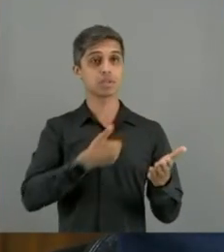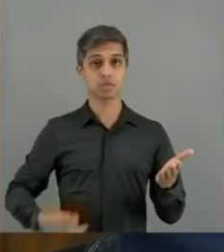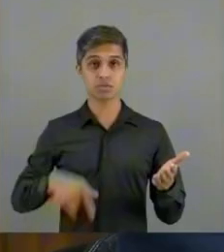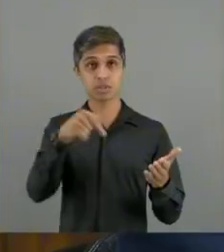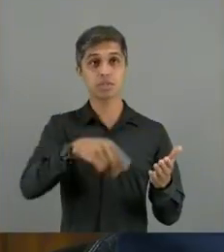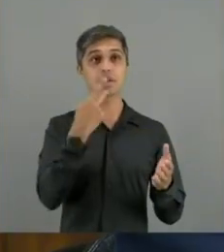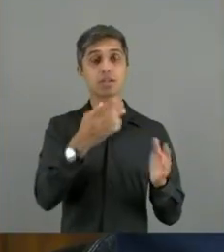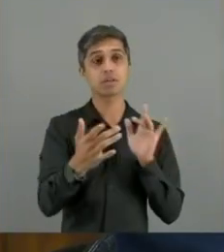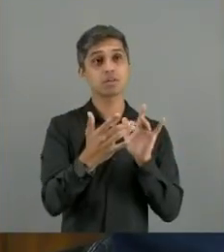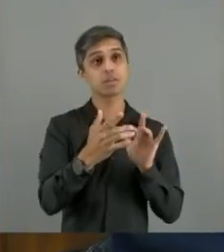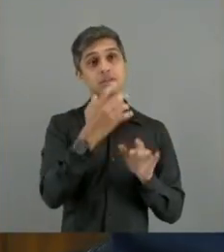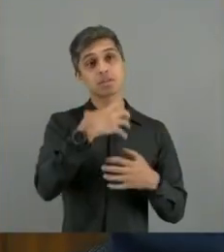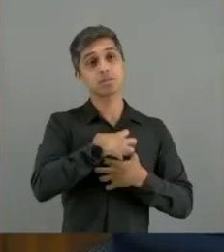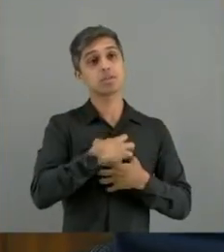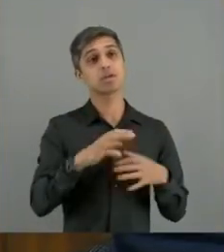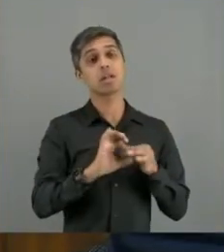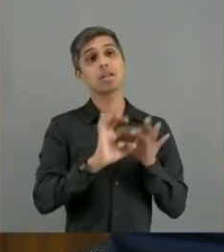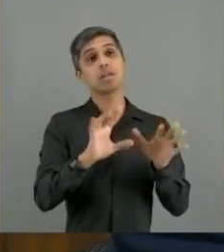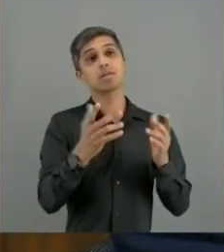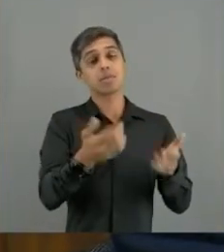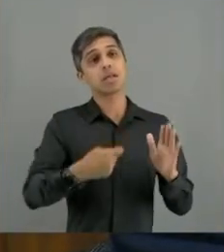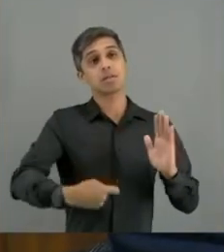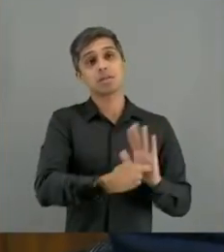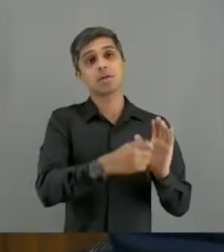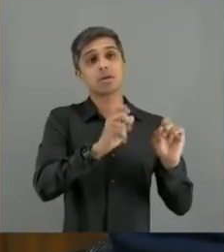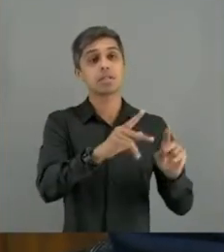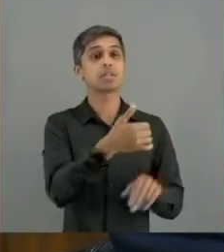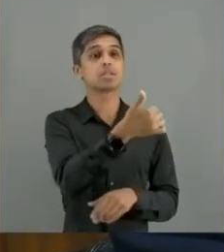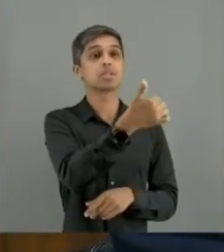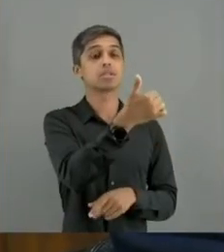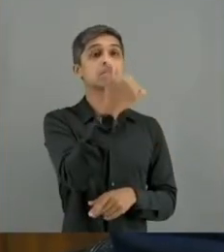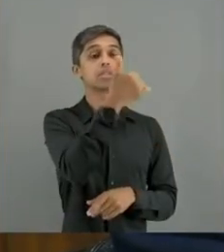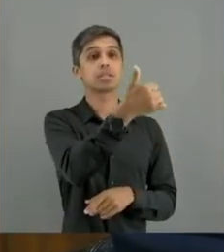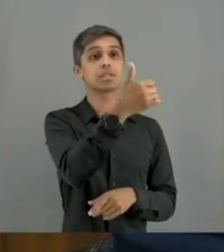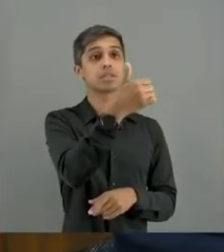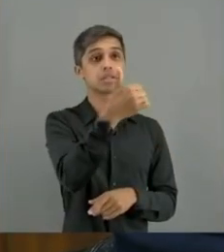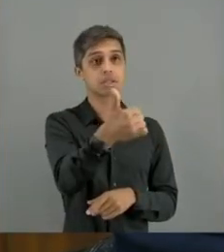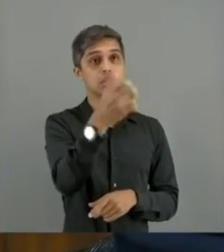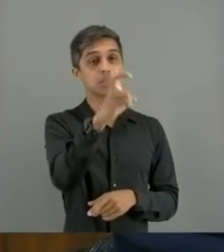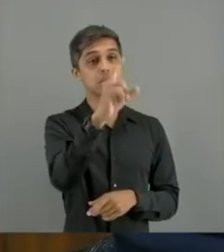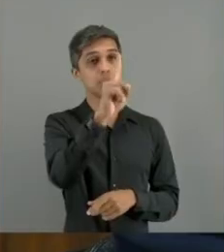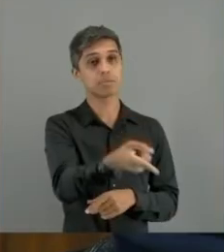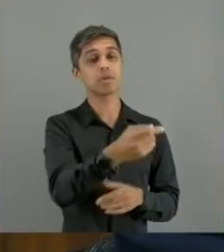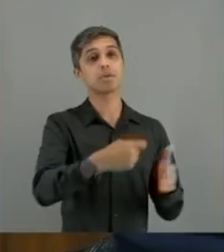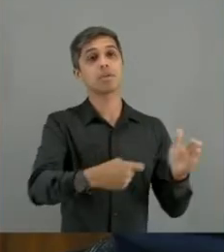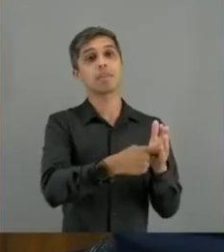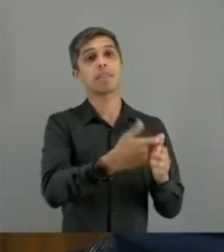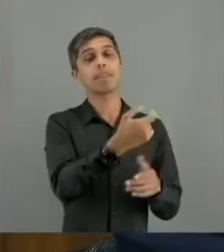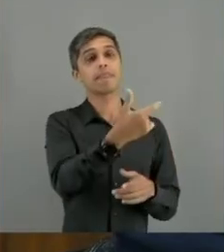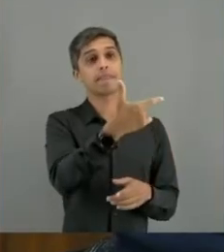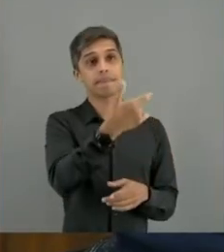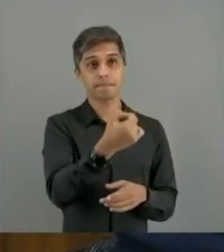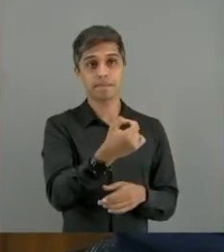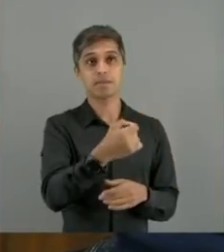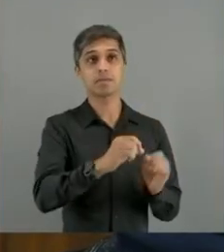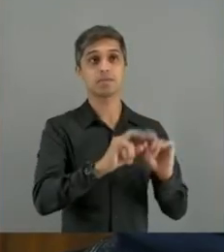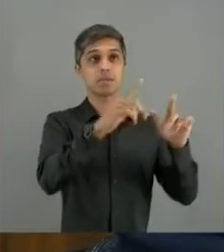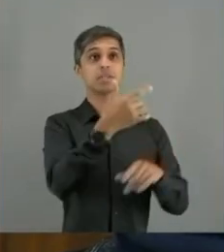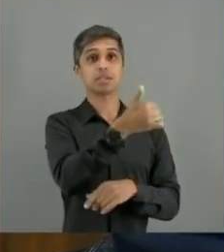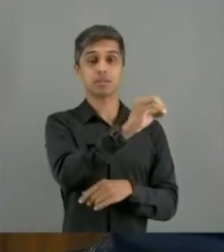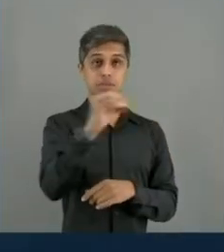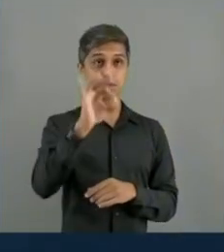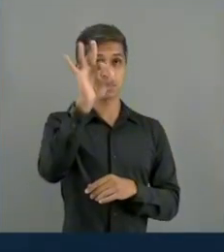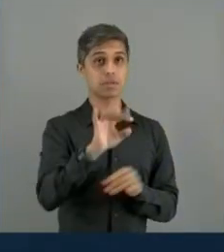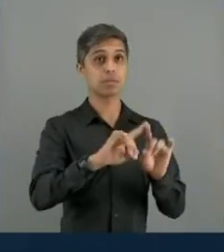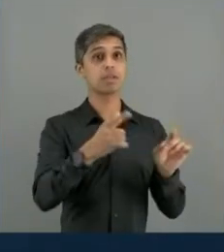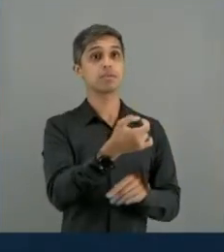que tem afinidade, se sentiu à vontade de fazer a denúncia. 115 mil denúncias de desconto indevido em 2022, já houve um aumento de 100%. Só